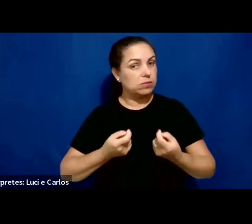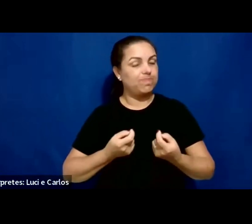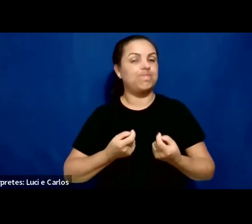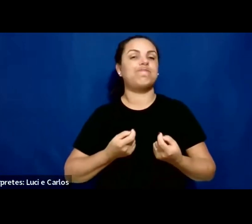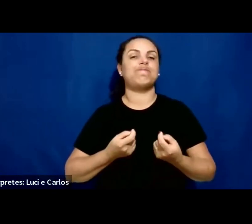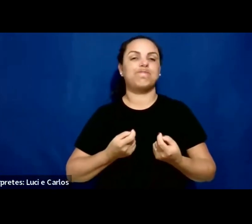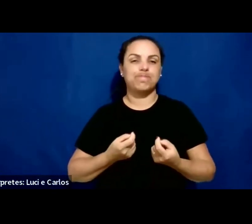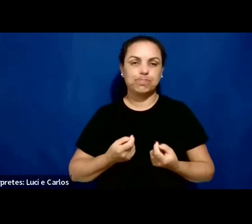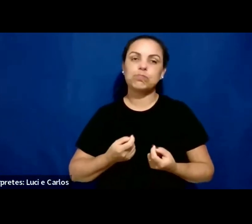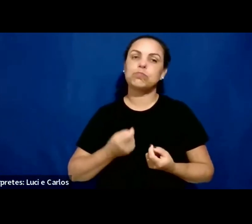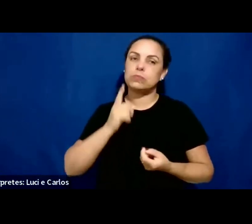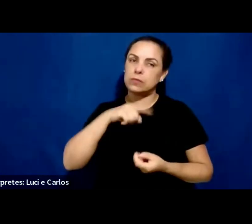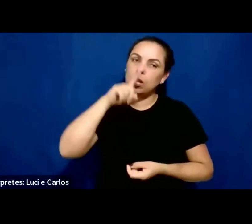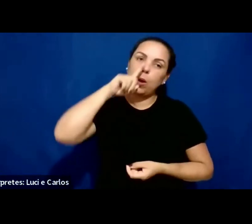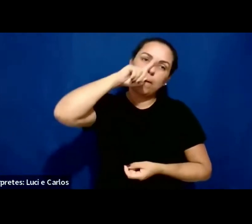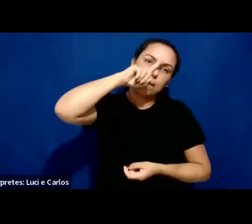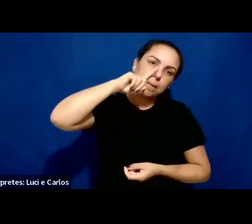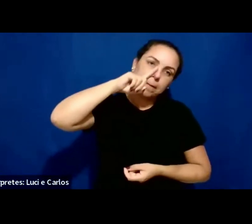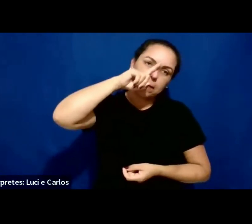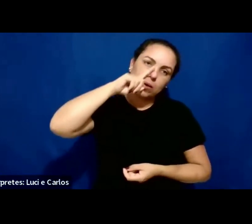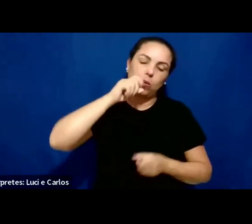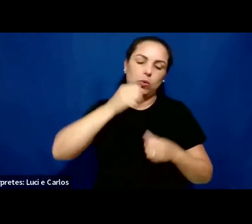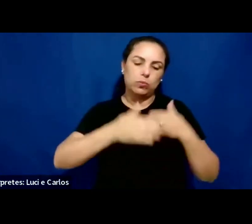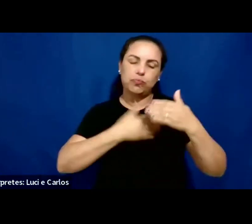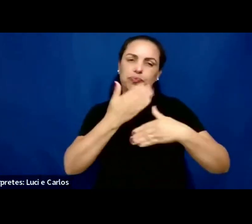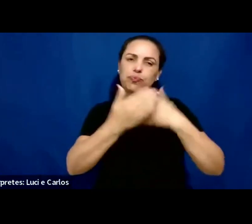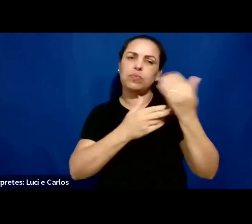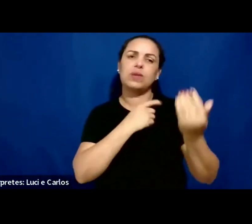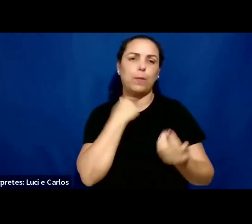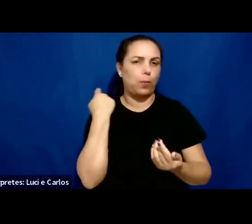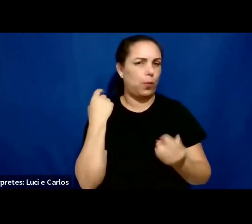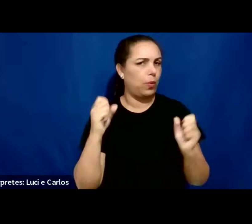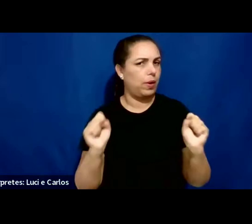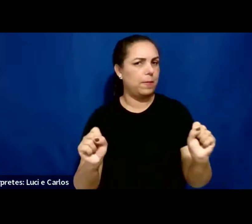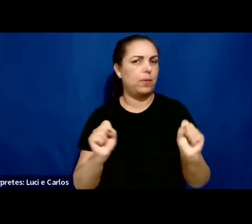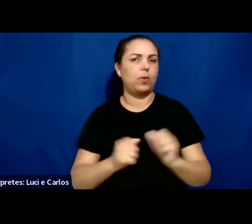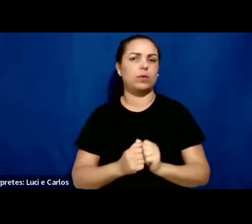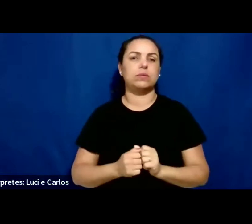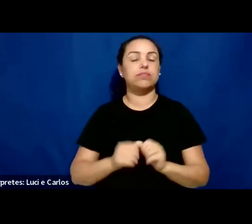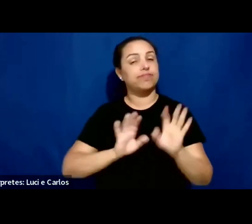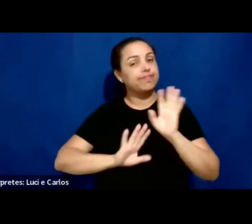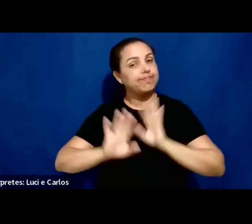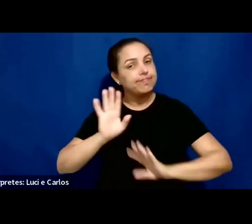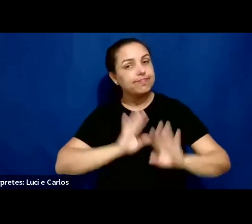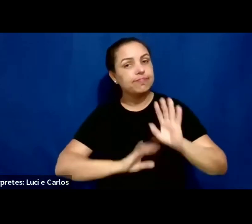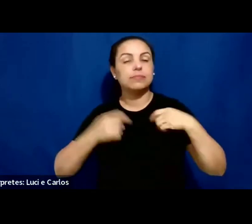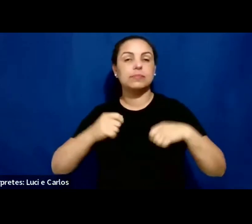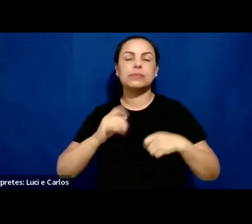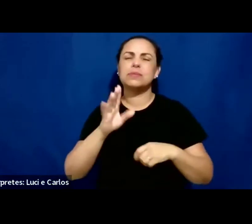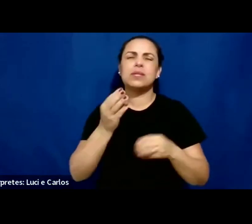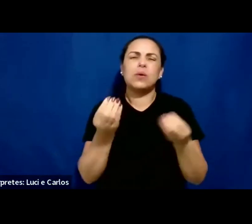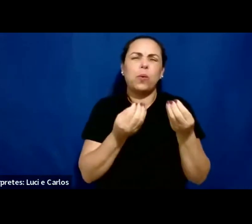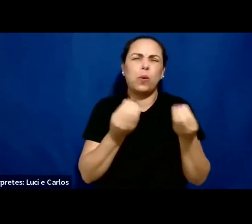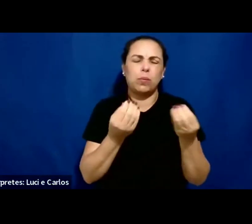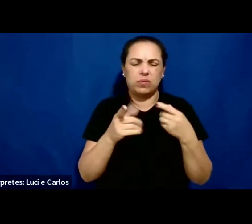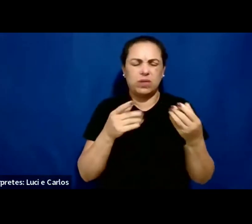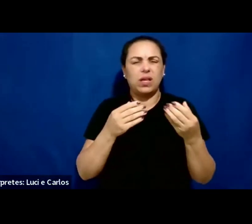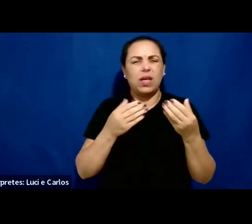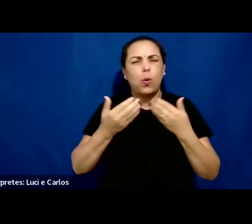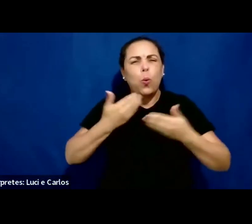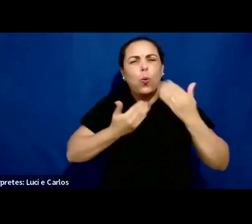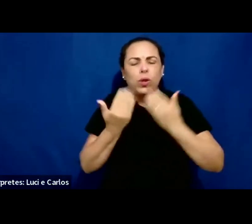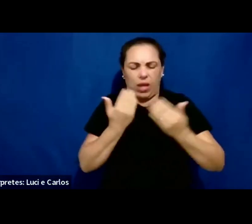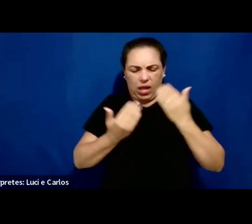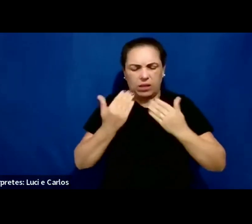e conhecendo um pouco do nosso maravilhoso intestino, né? O nosso aparelho digestivo,